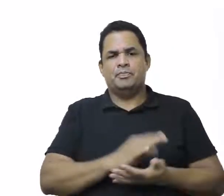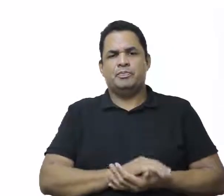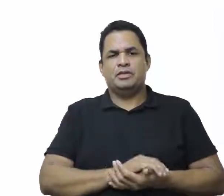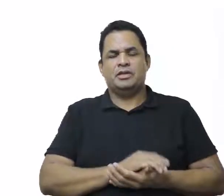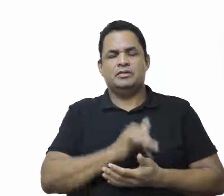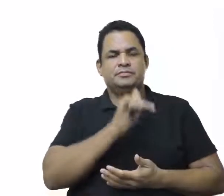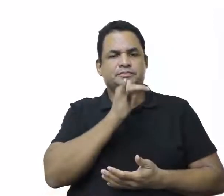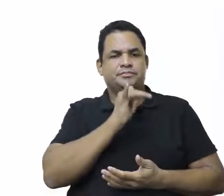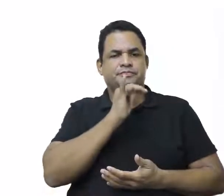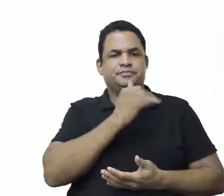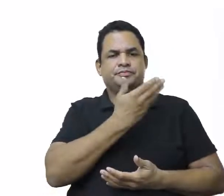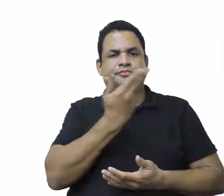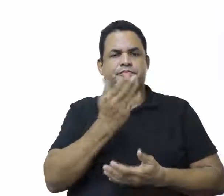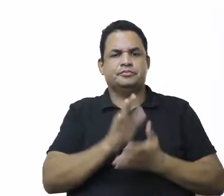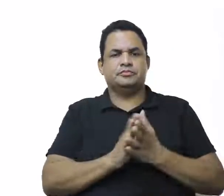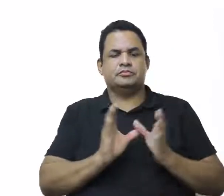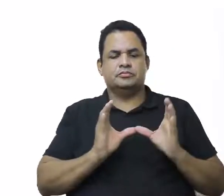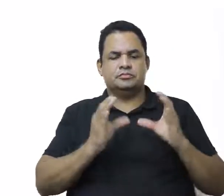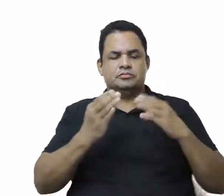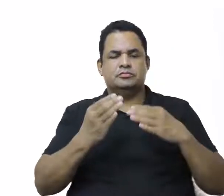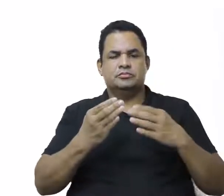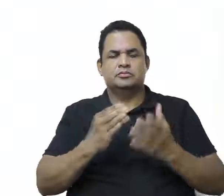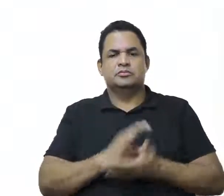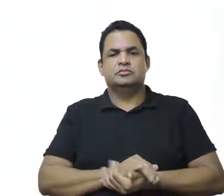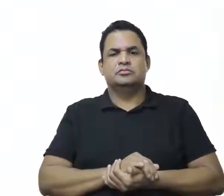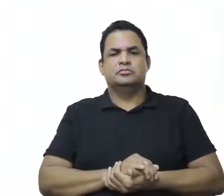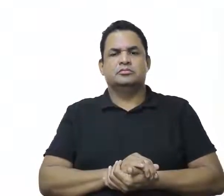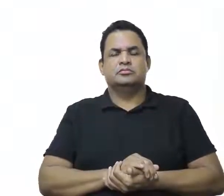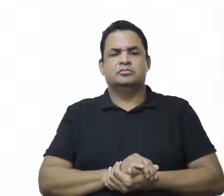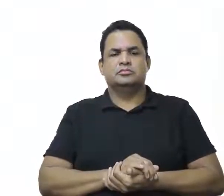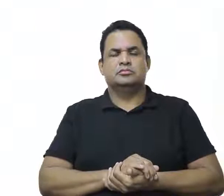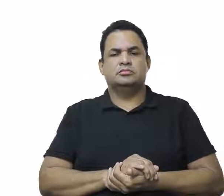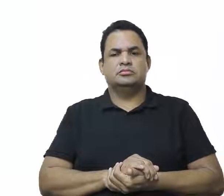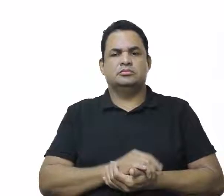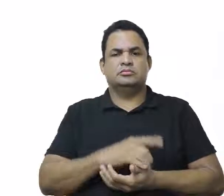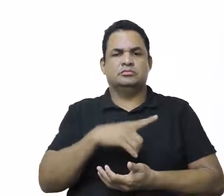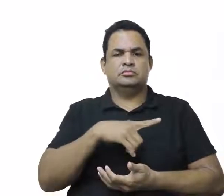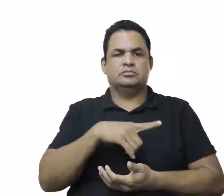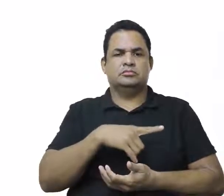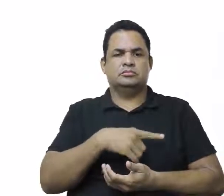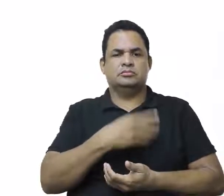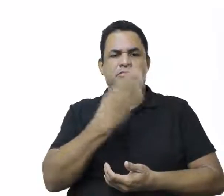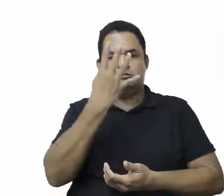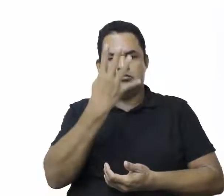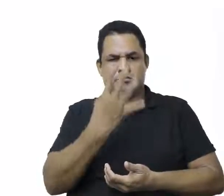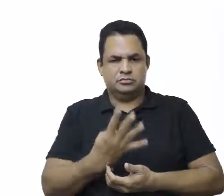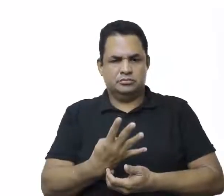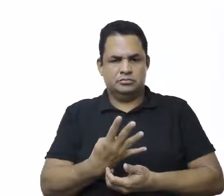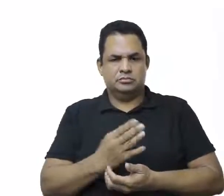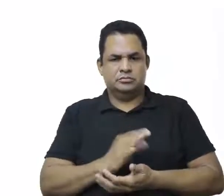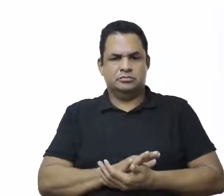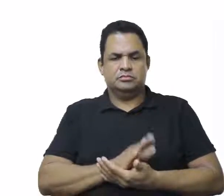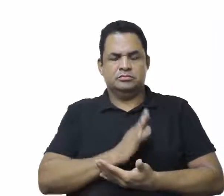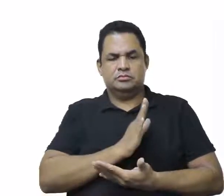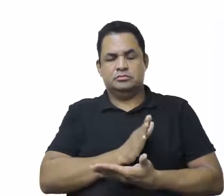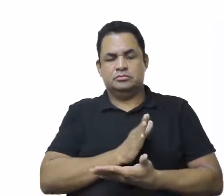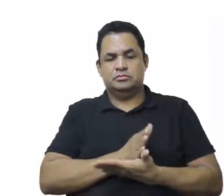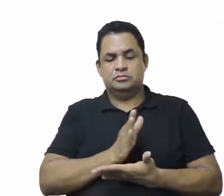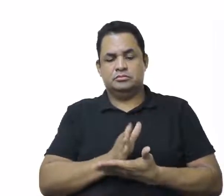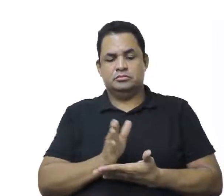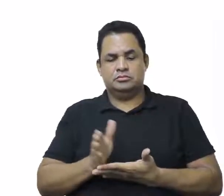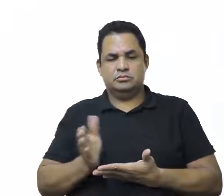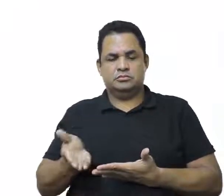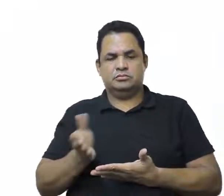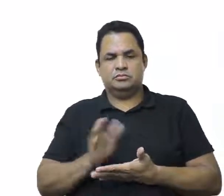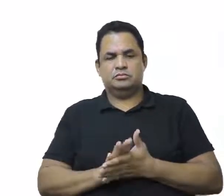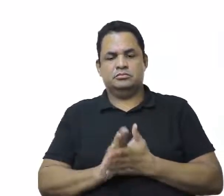alguns exemplos de blocos aqui, né? Então, pode-se distinguir pelo menos 4 grandes etapas nos processos